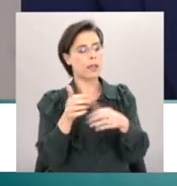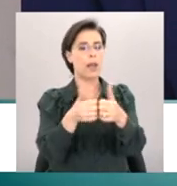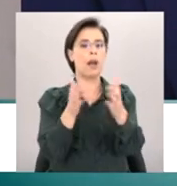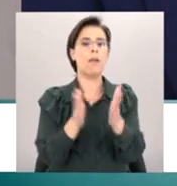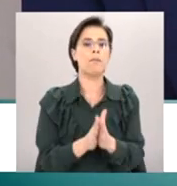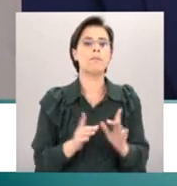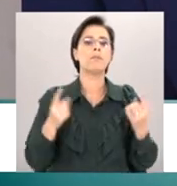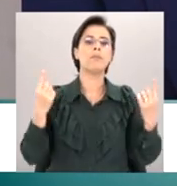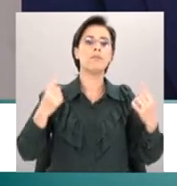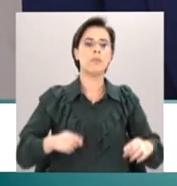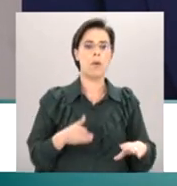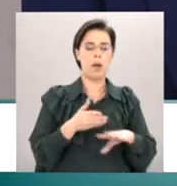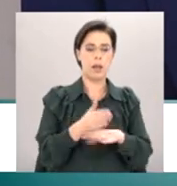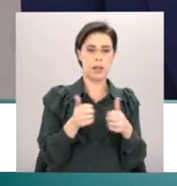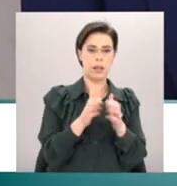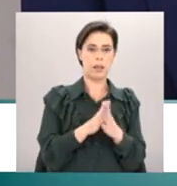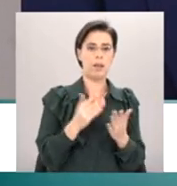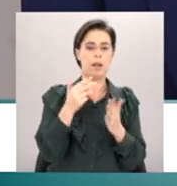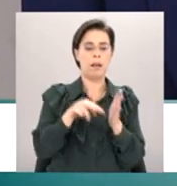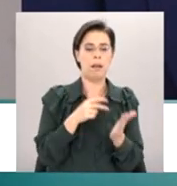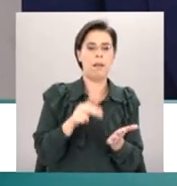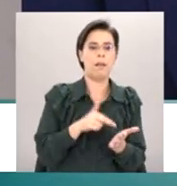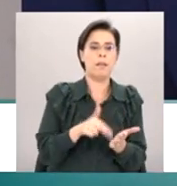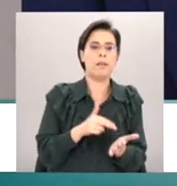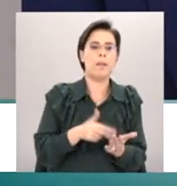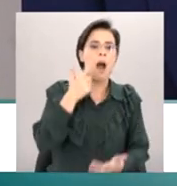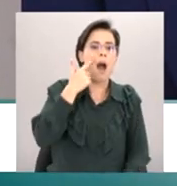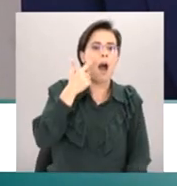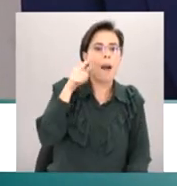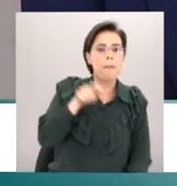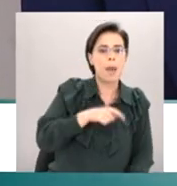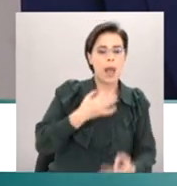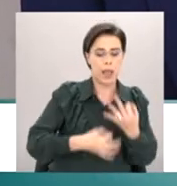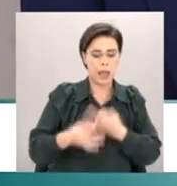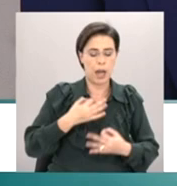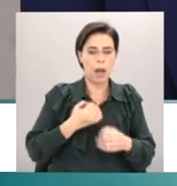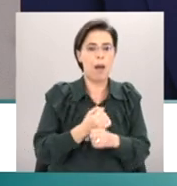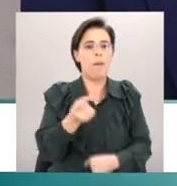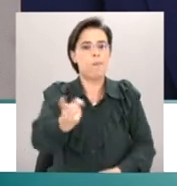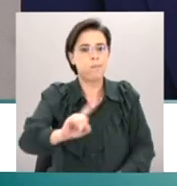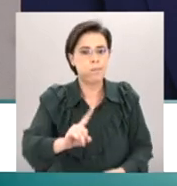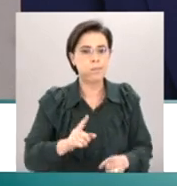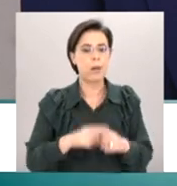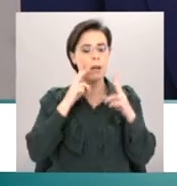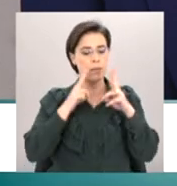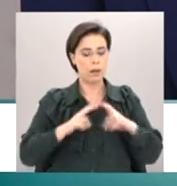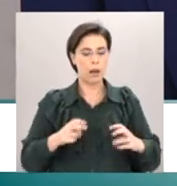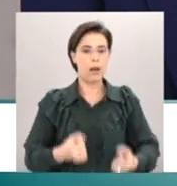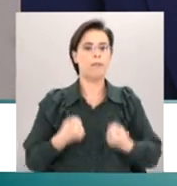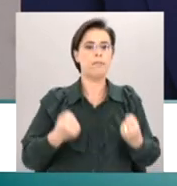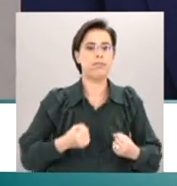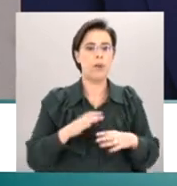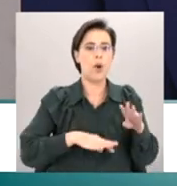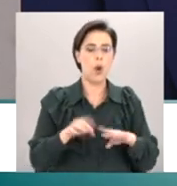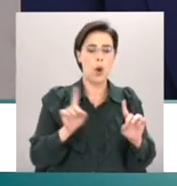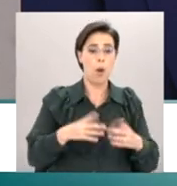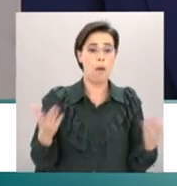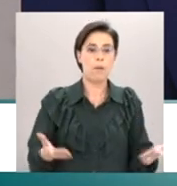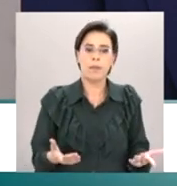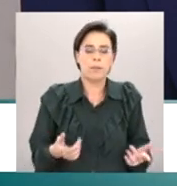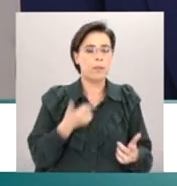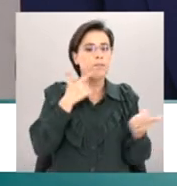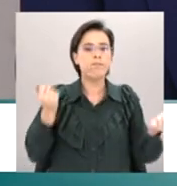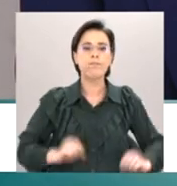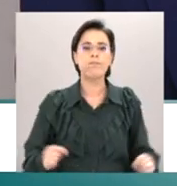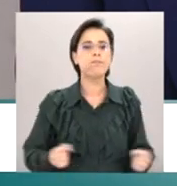não é mais do que acesso Universal a lista de espera será findaveis é tratamento que não são feitos a diagnósticos que não são feitos e isto não